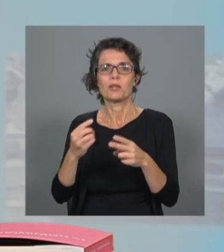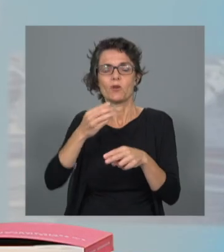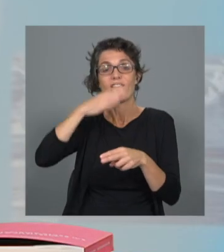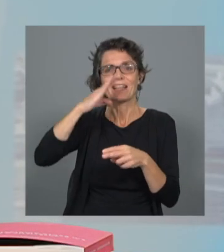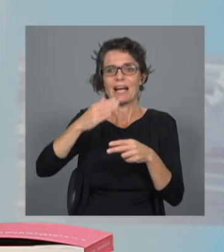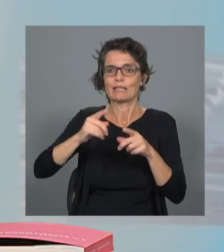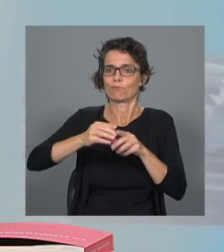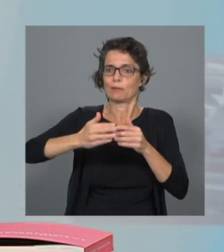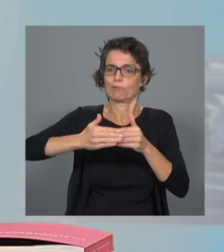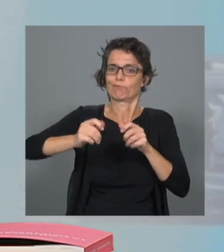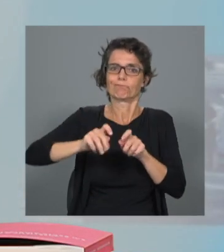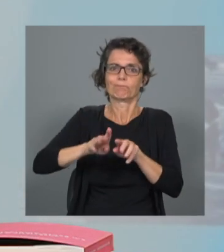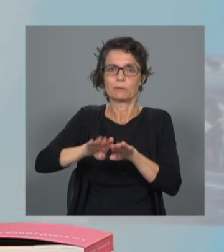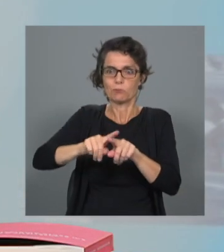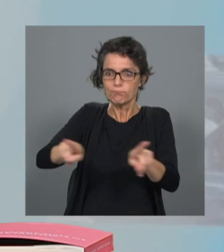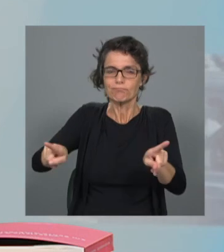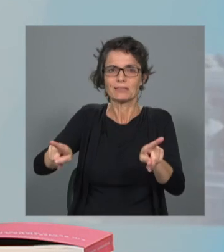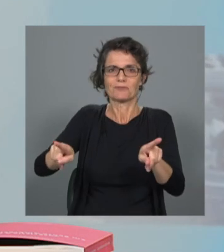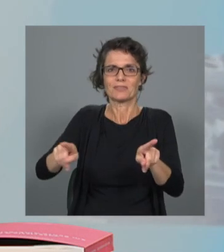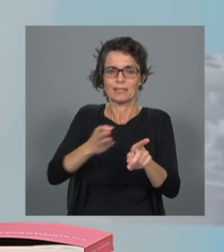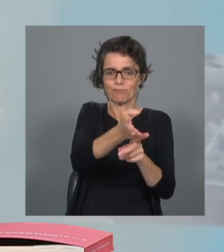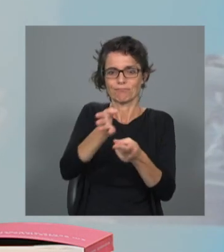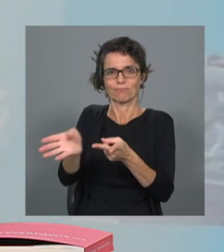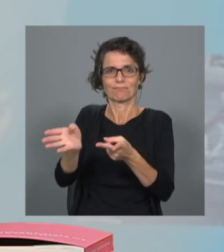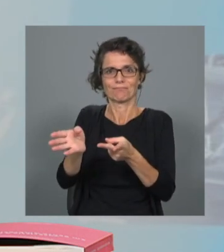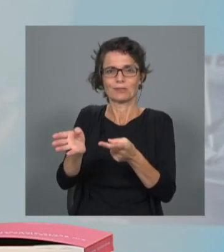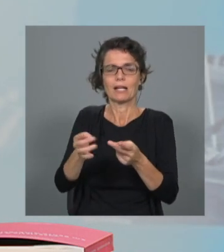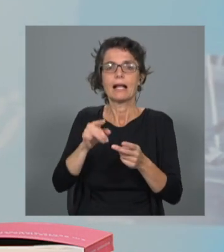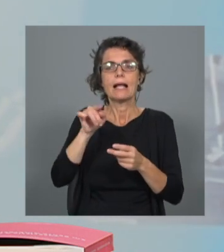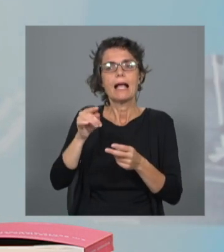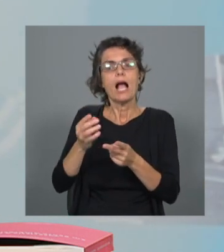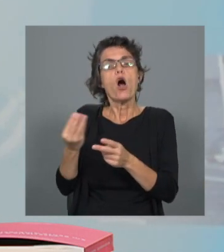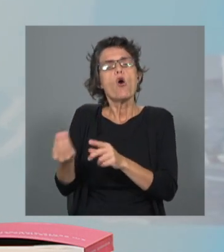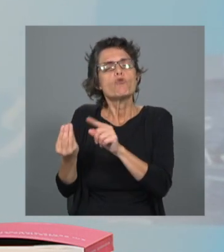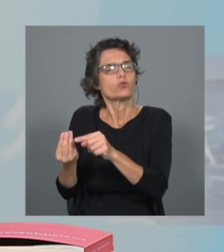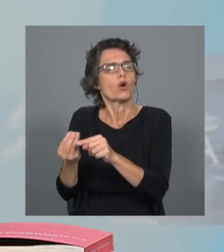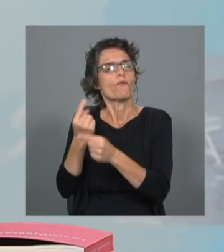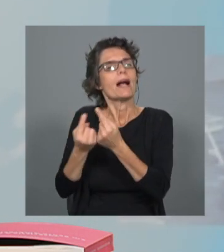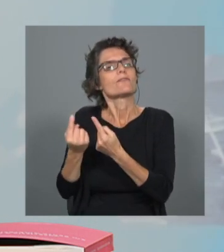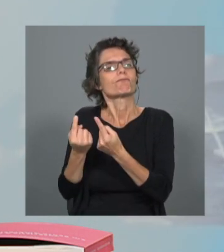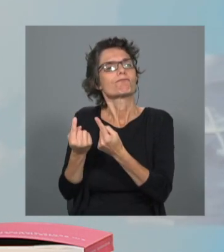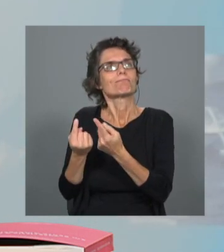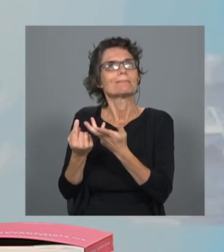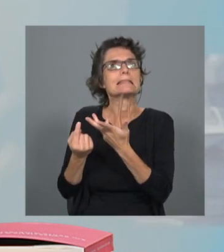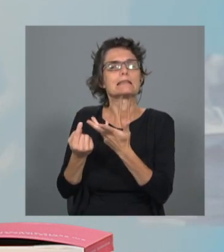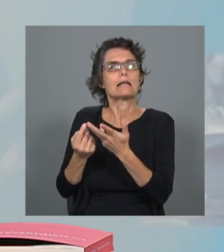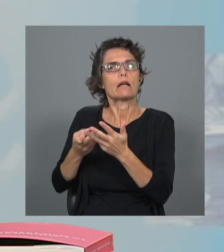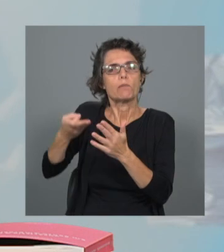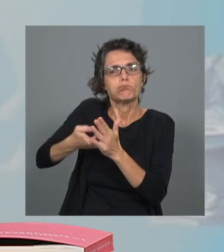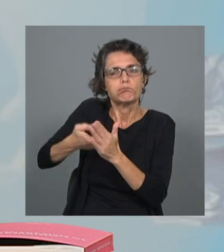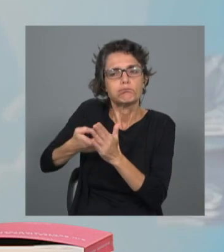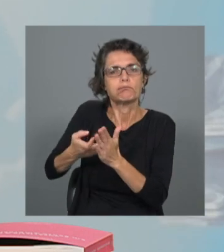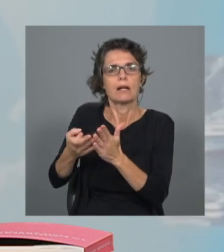Os jovens, regra geral, talvez não consigam manter a constância, não consigam manter a assiduidade, aquele